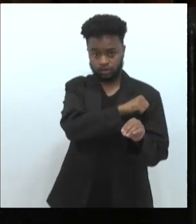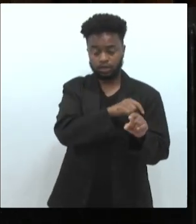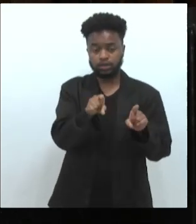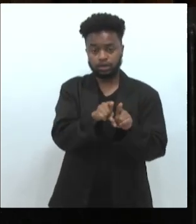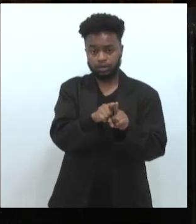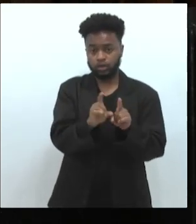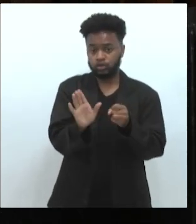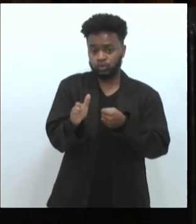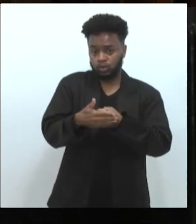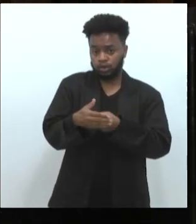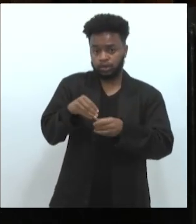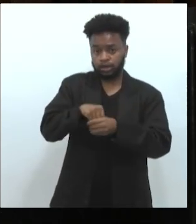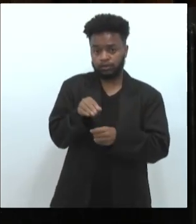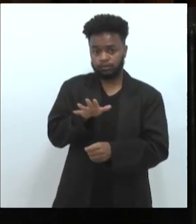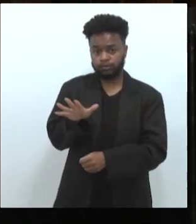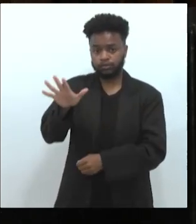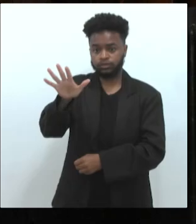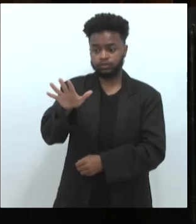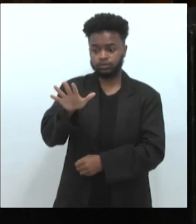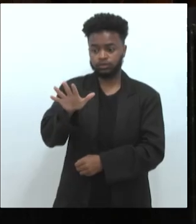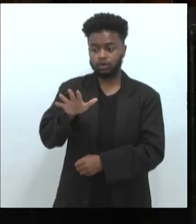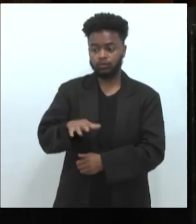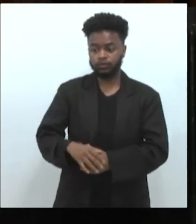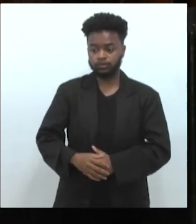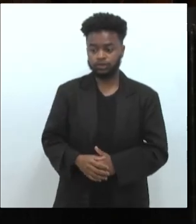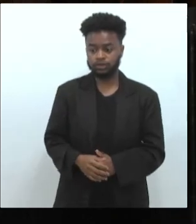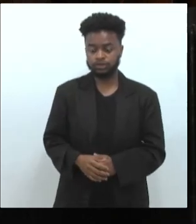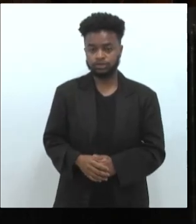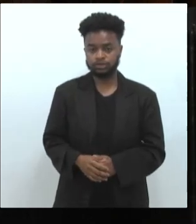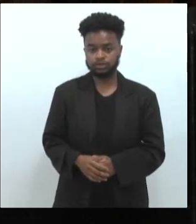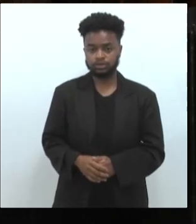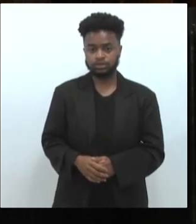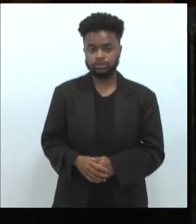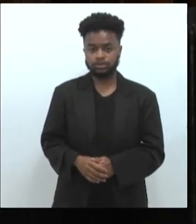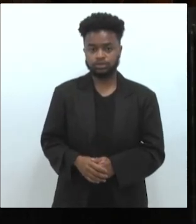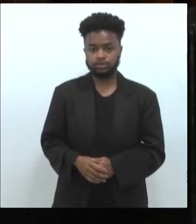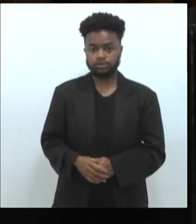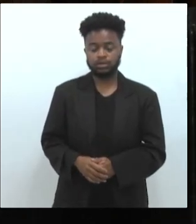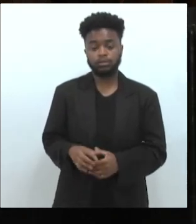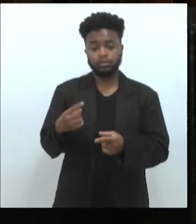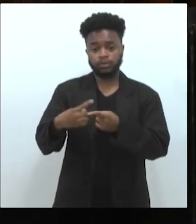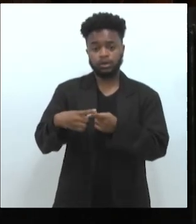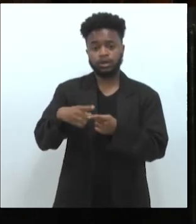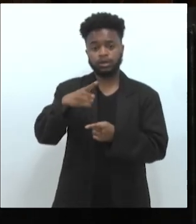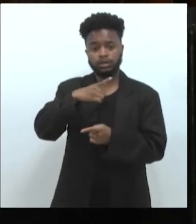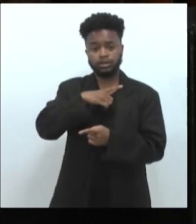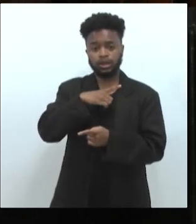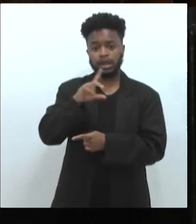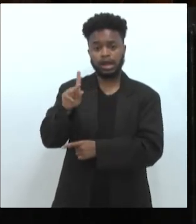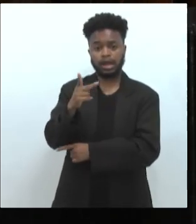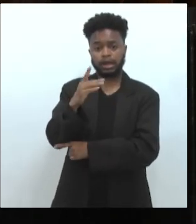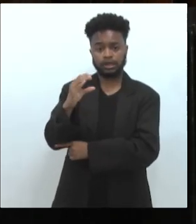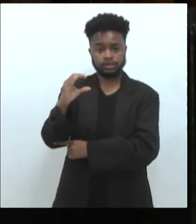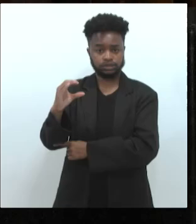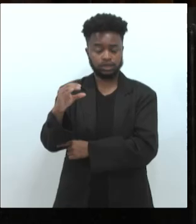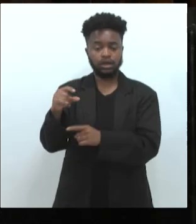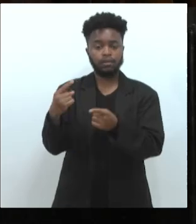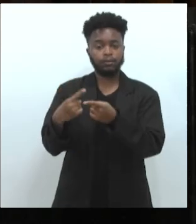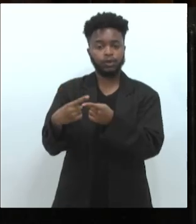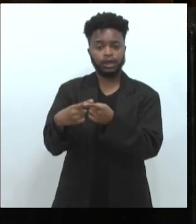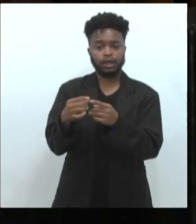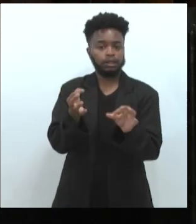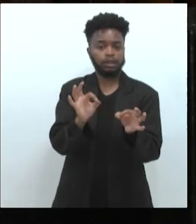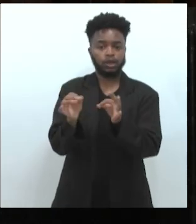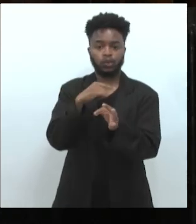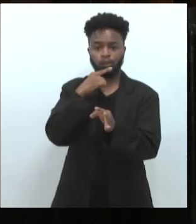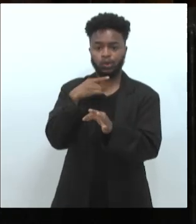comunidade carente, porque entende que ali eles têm o HC, ali ninguém